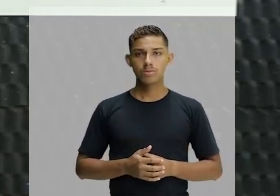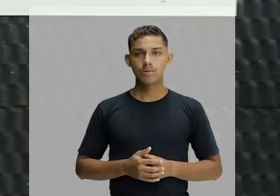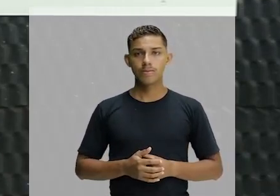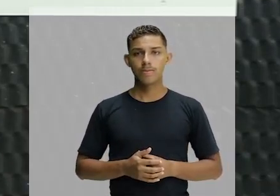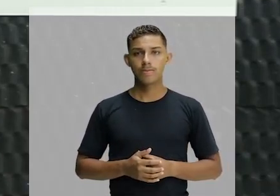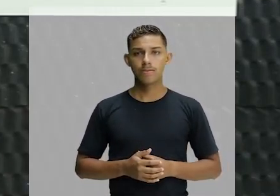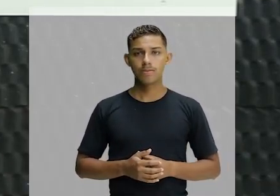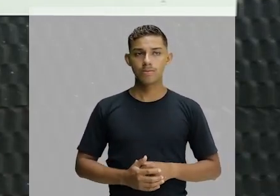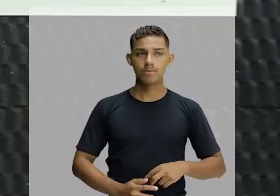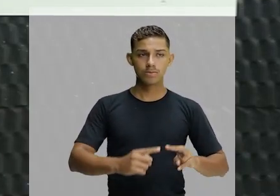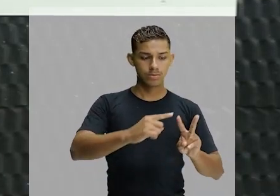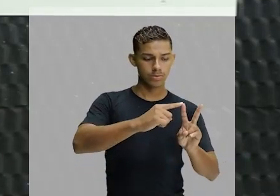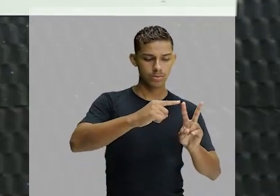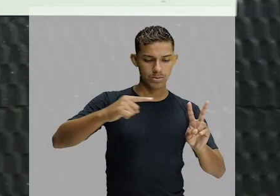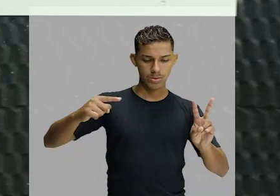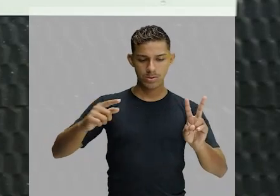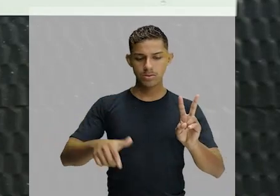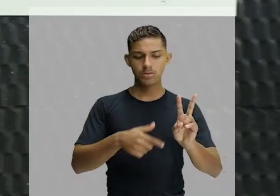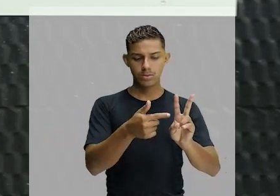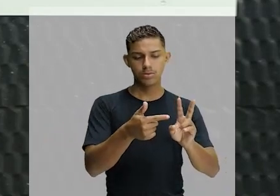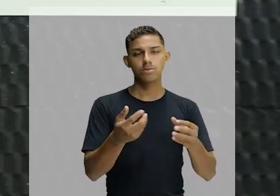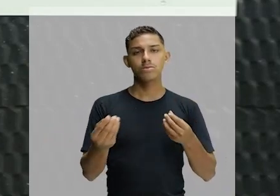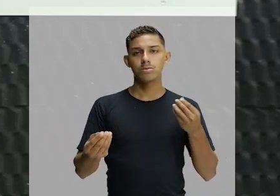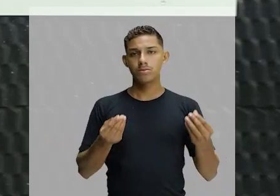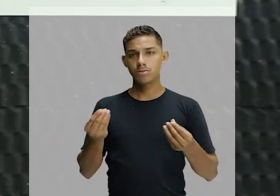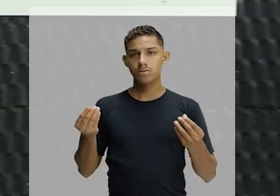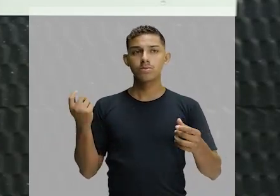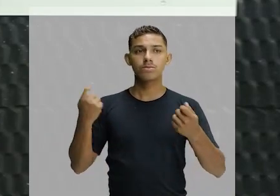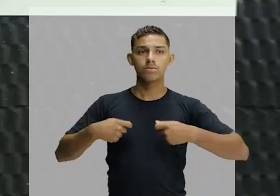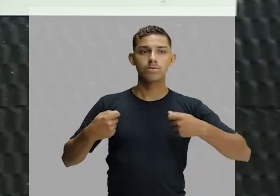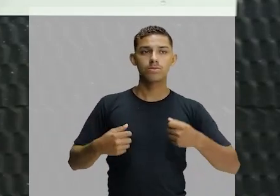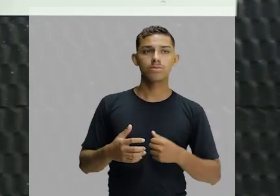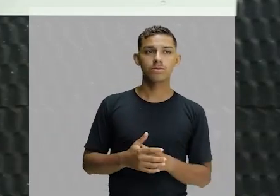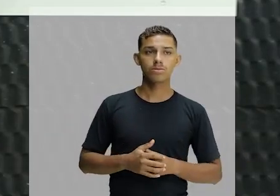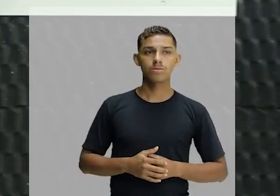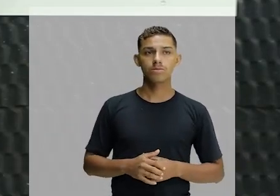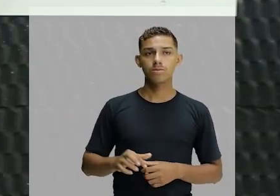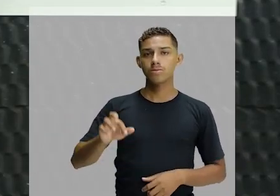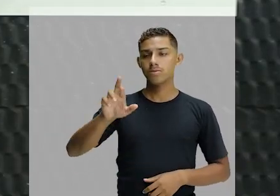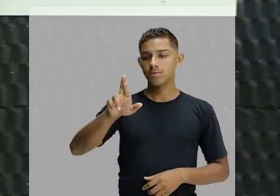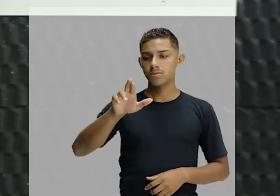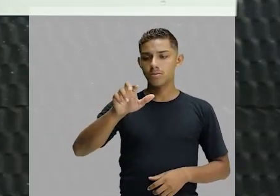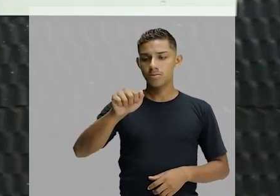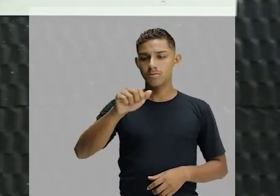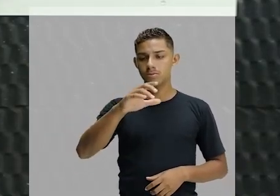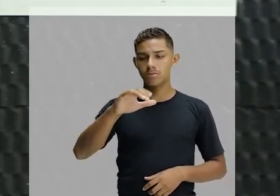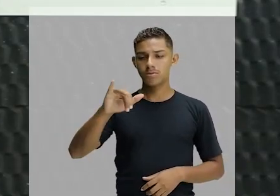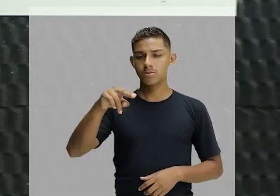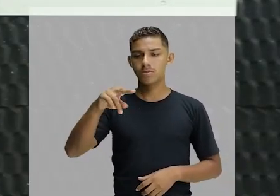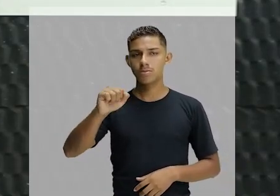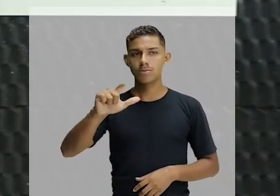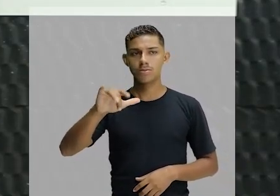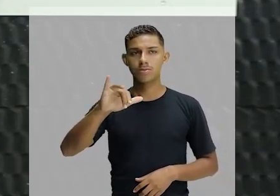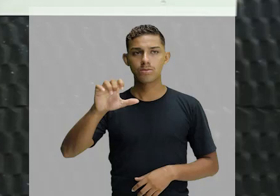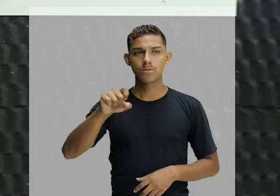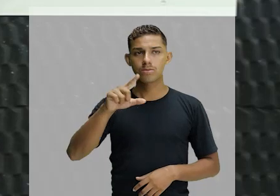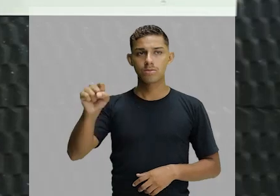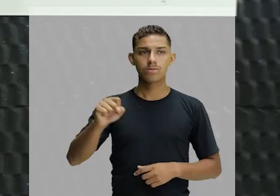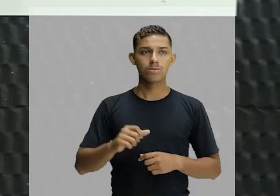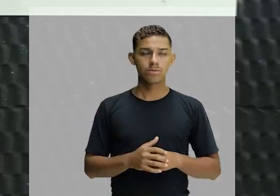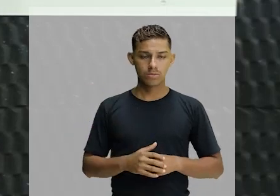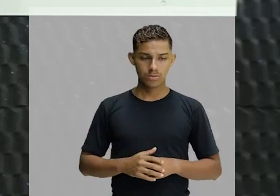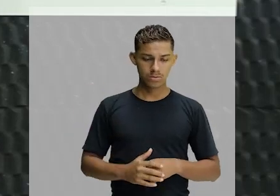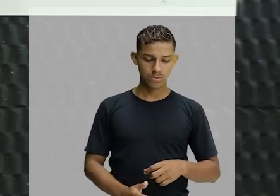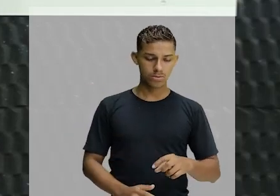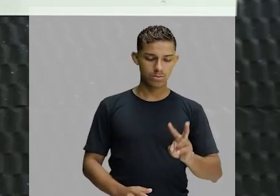Certo? Olha só, e aqui o que a gente pode fazer é racionalizar o denominador, multiplicando em